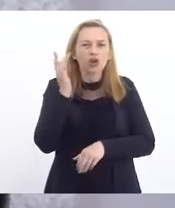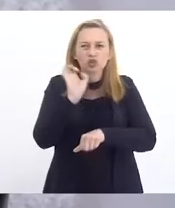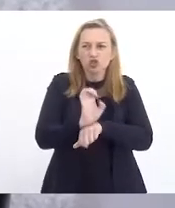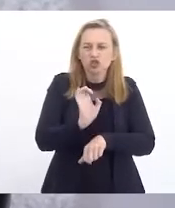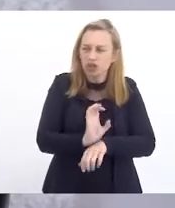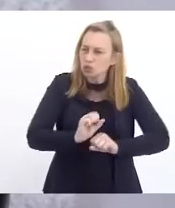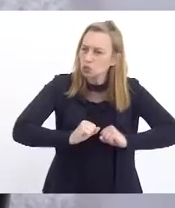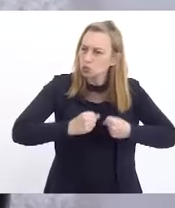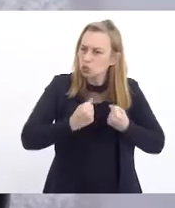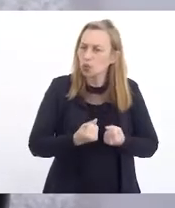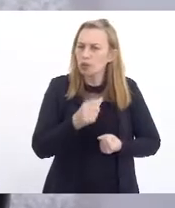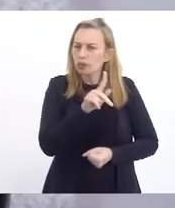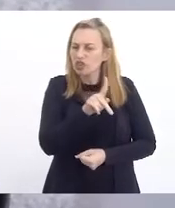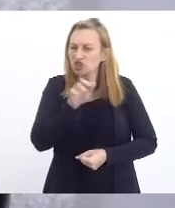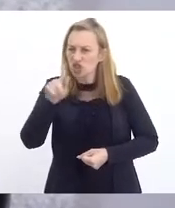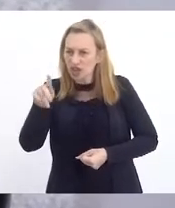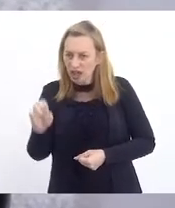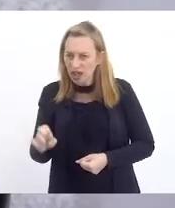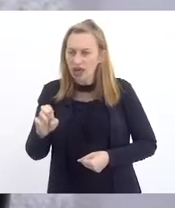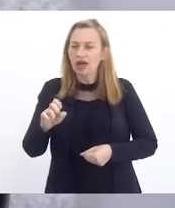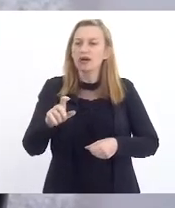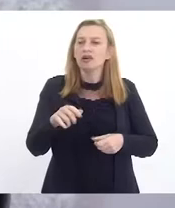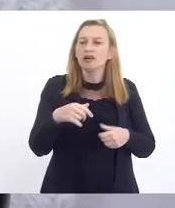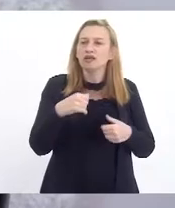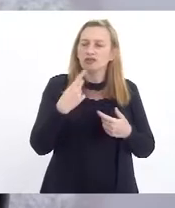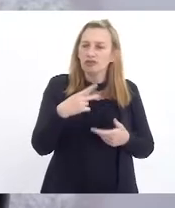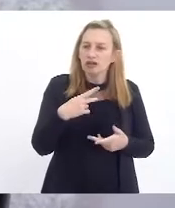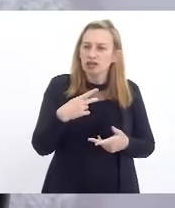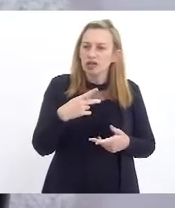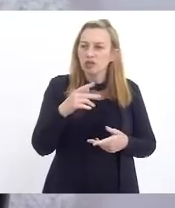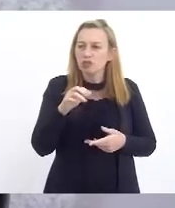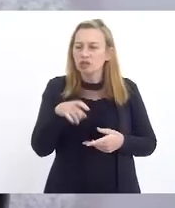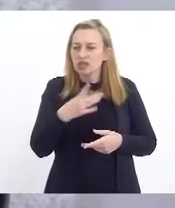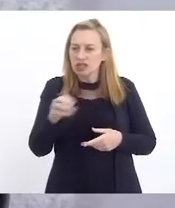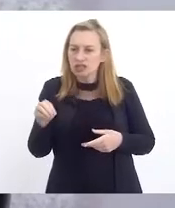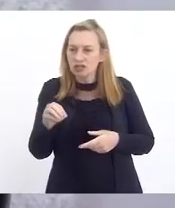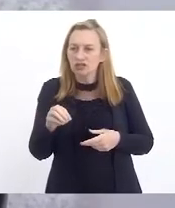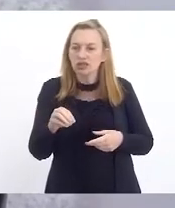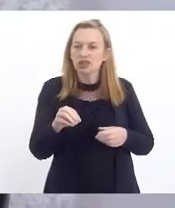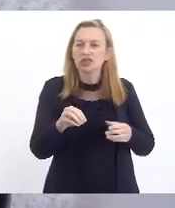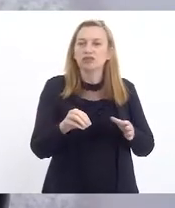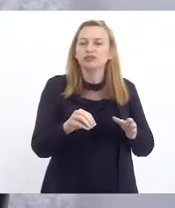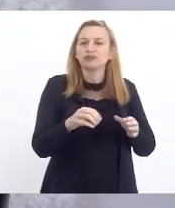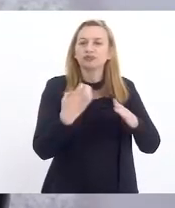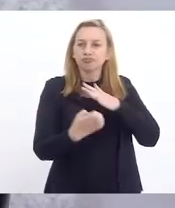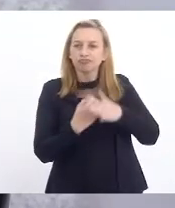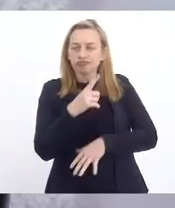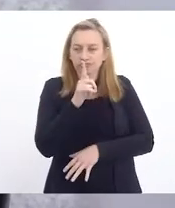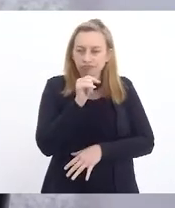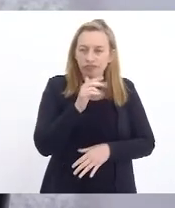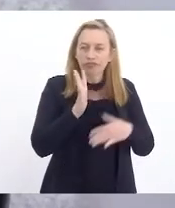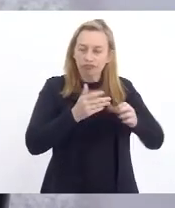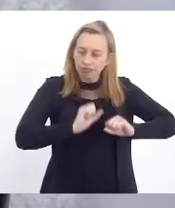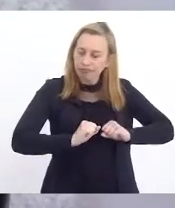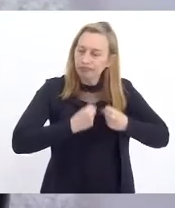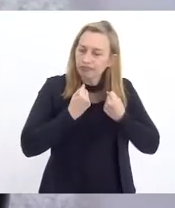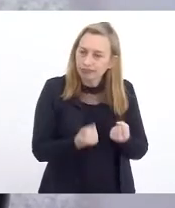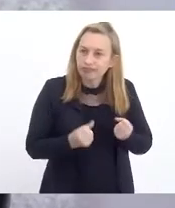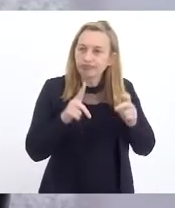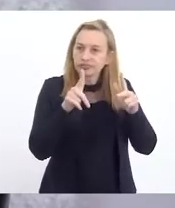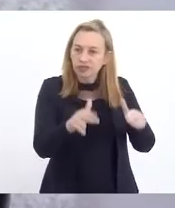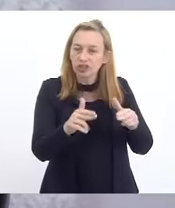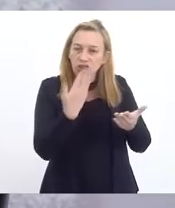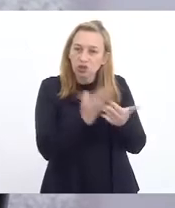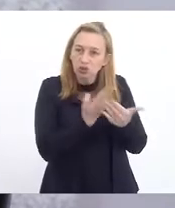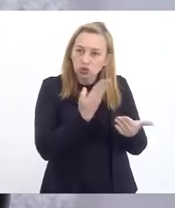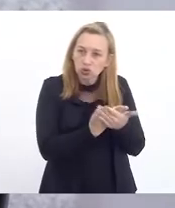empenhou muito com a PGE para fazer a concessão da SEDAE, agora tinha que se empenhar com o mesmo esforço para fazer um estudo em